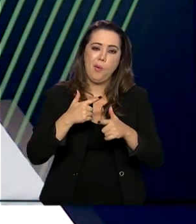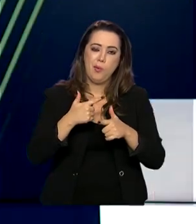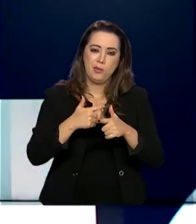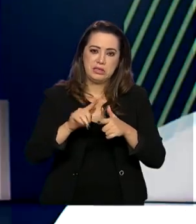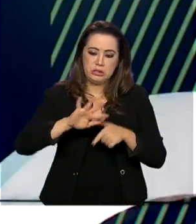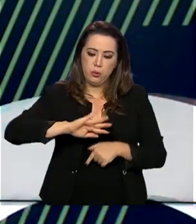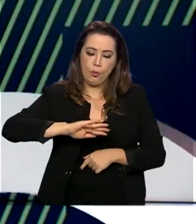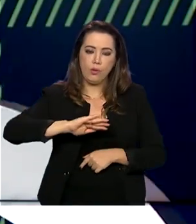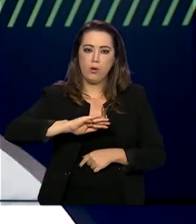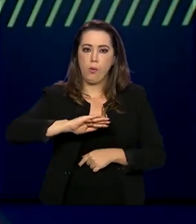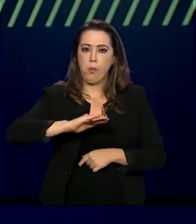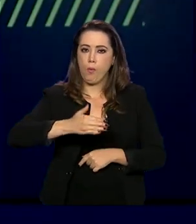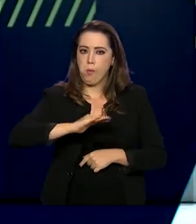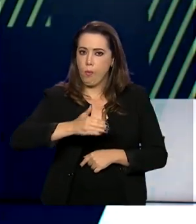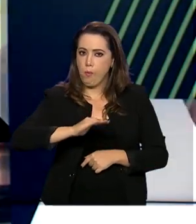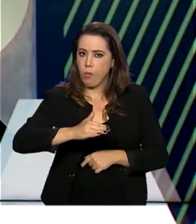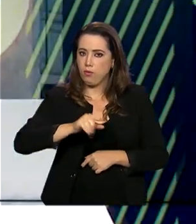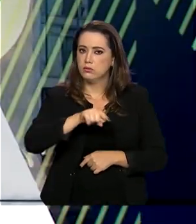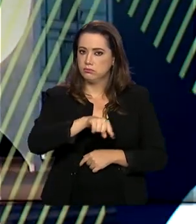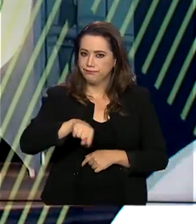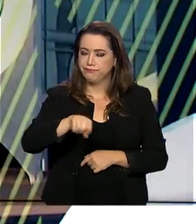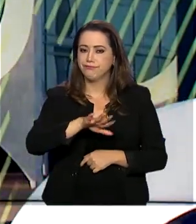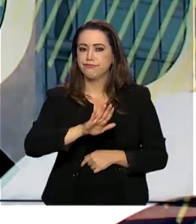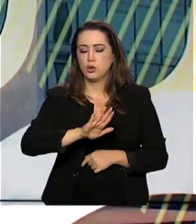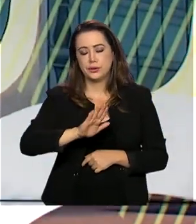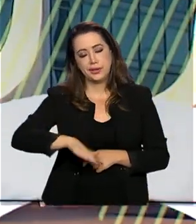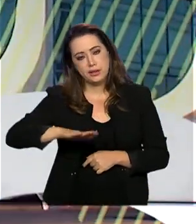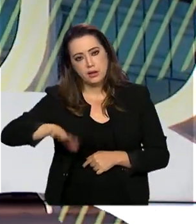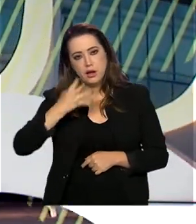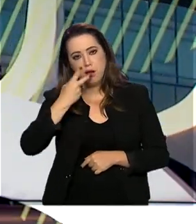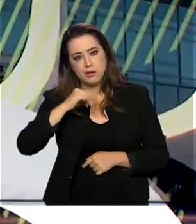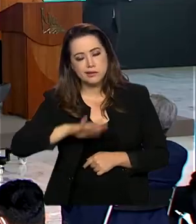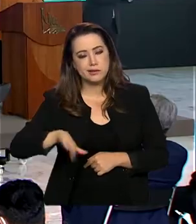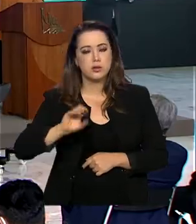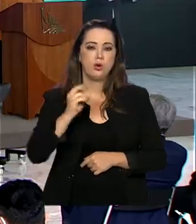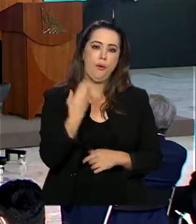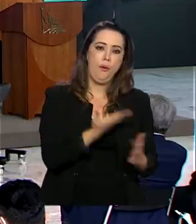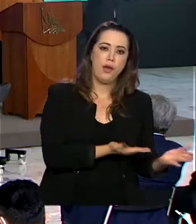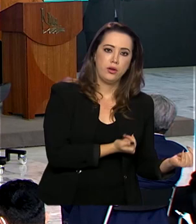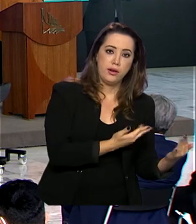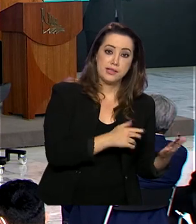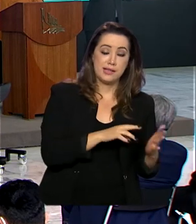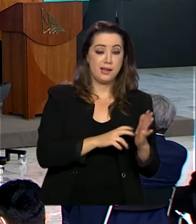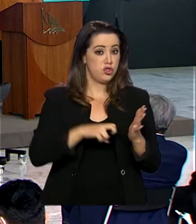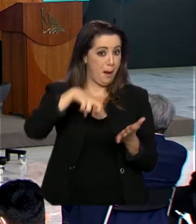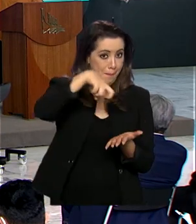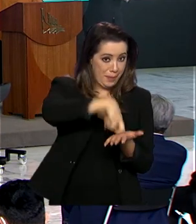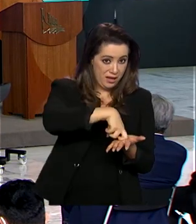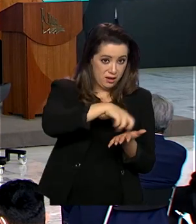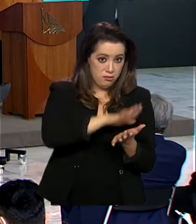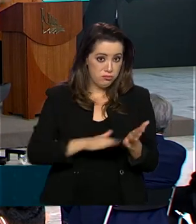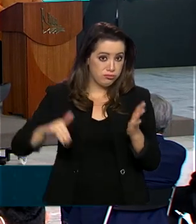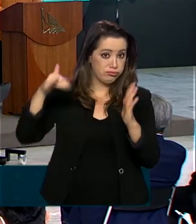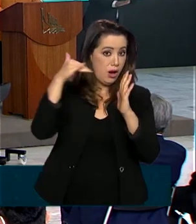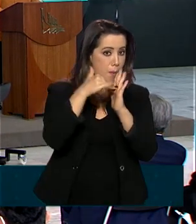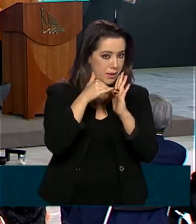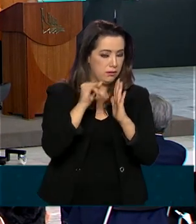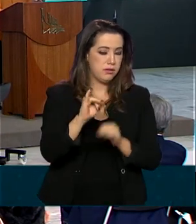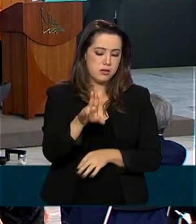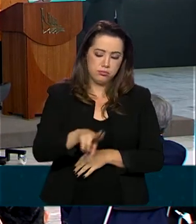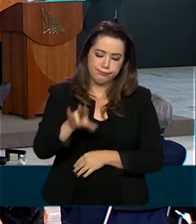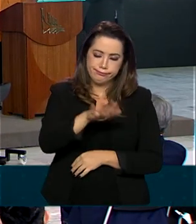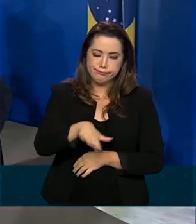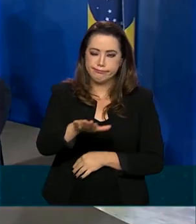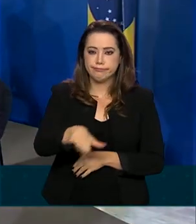Também foi anunciado um plano que prevê novas ações de proteção a elas. O plano de contingência envolve vários